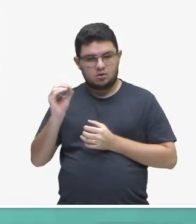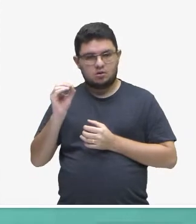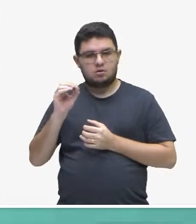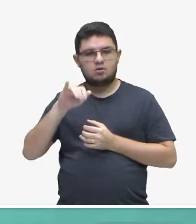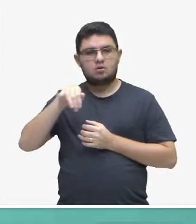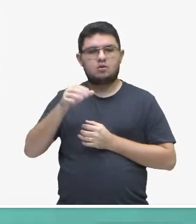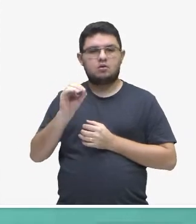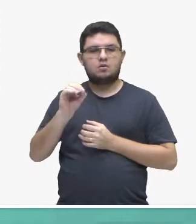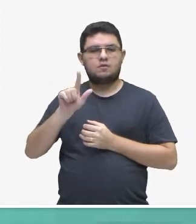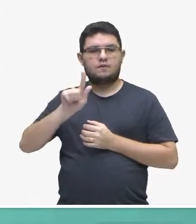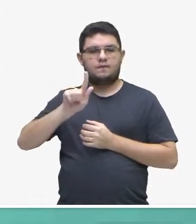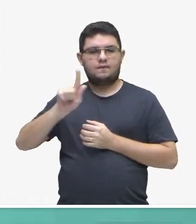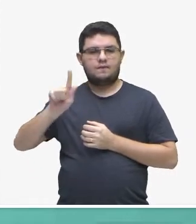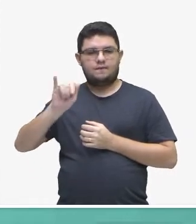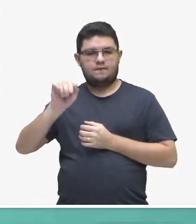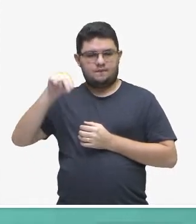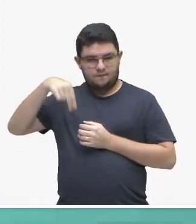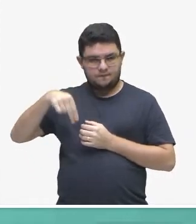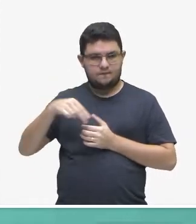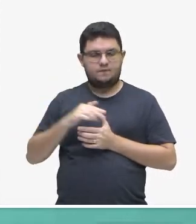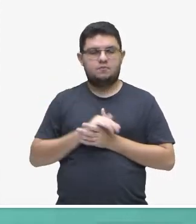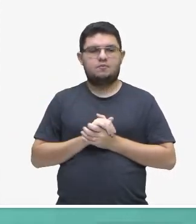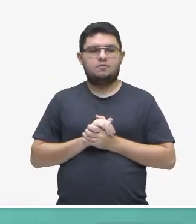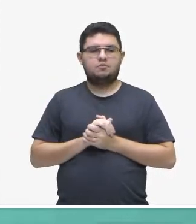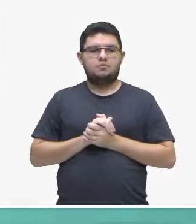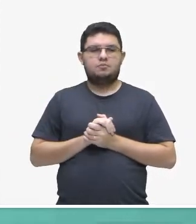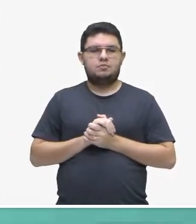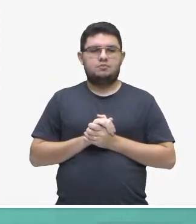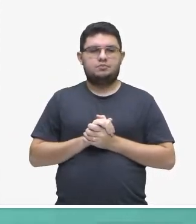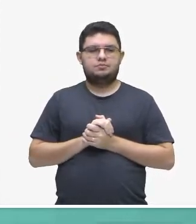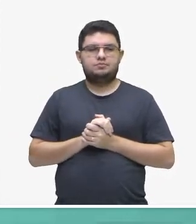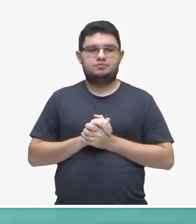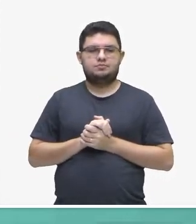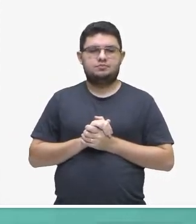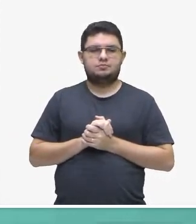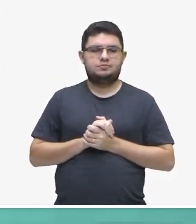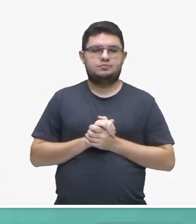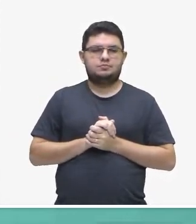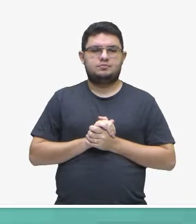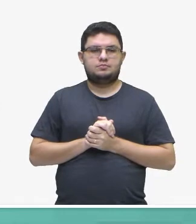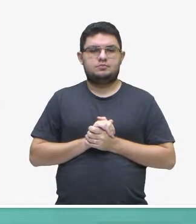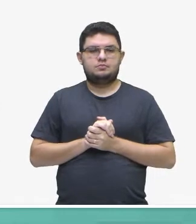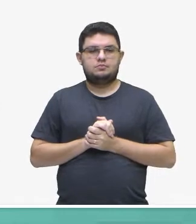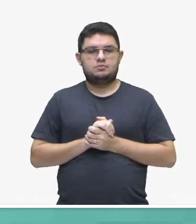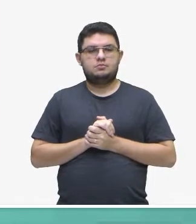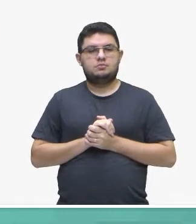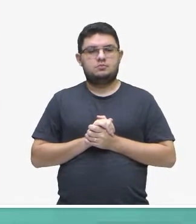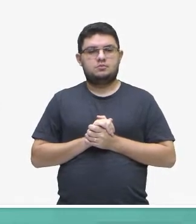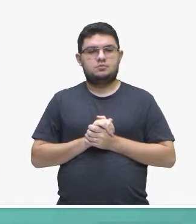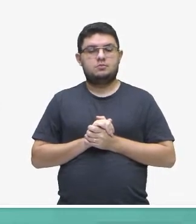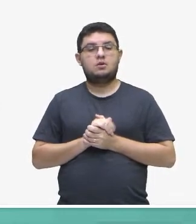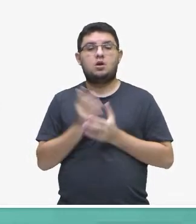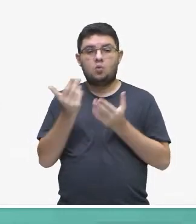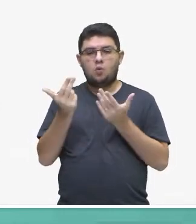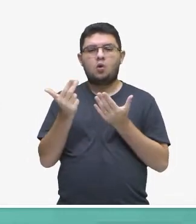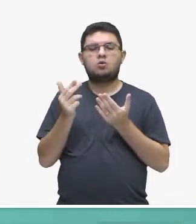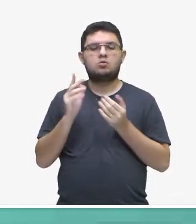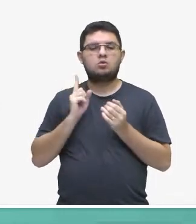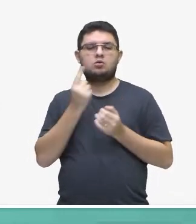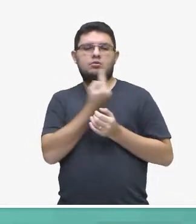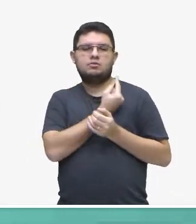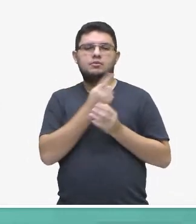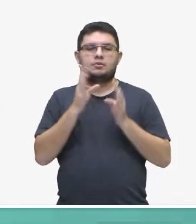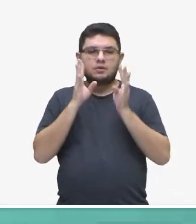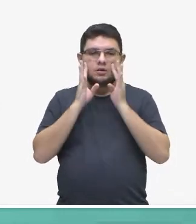jogging. Então, a mesma coisa nós temos que, né, prestar atenção. Se for necessário transformar